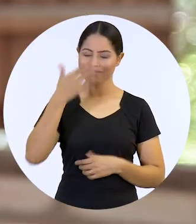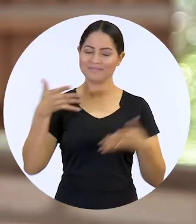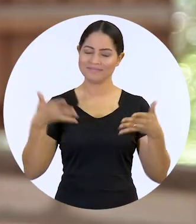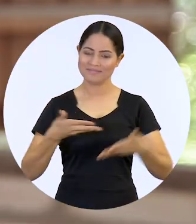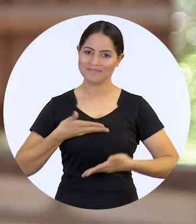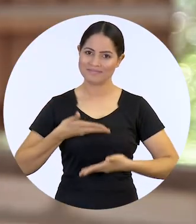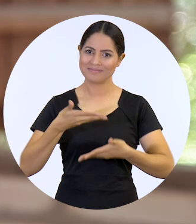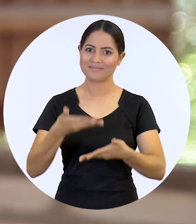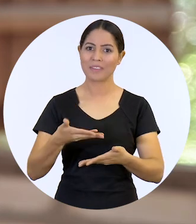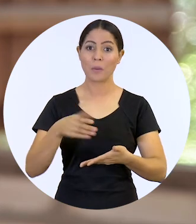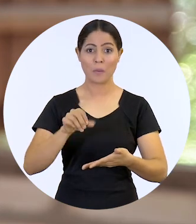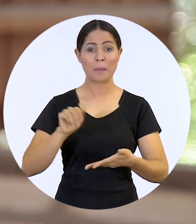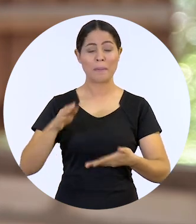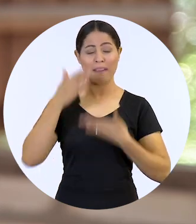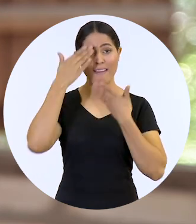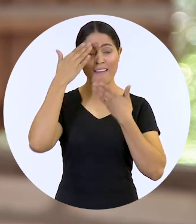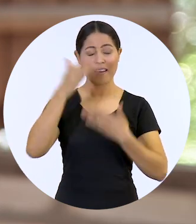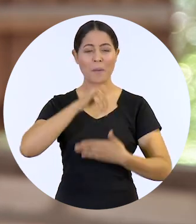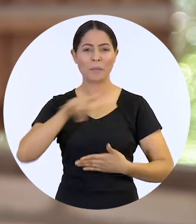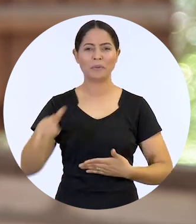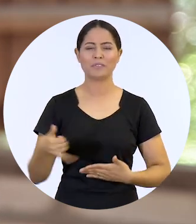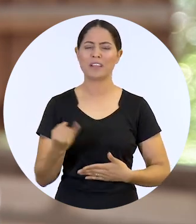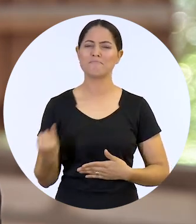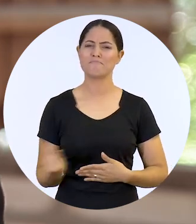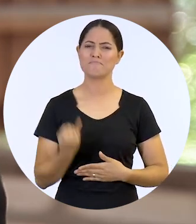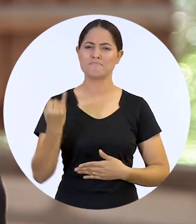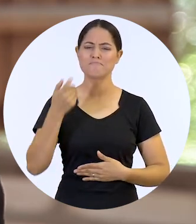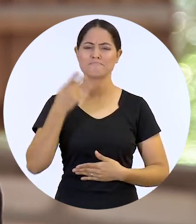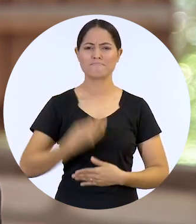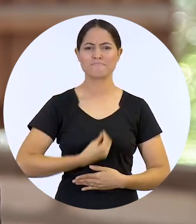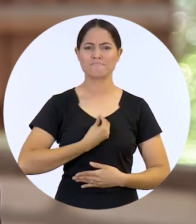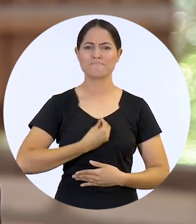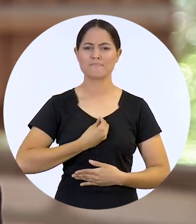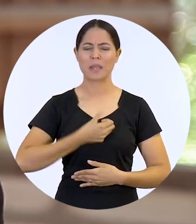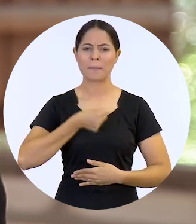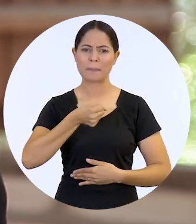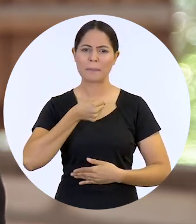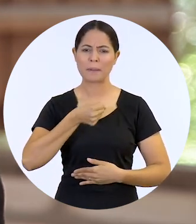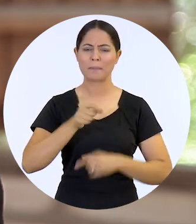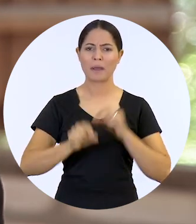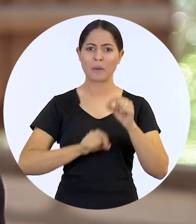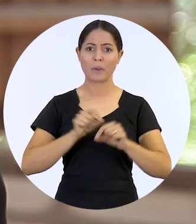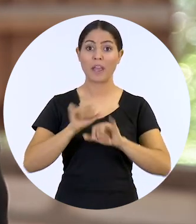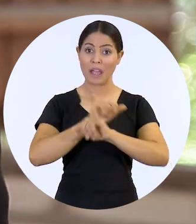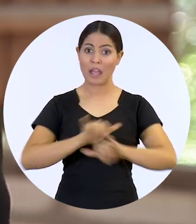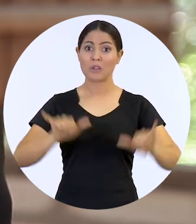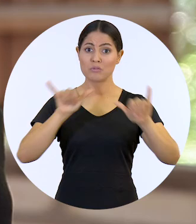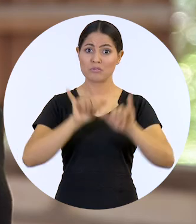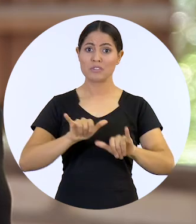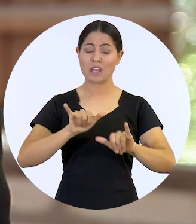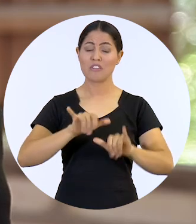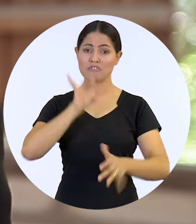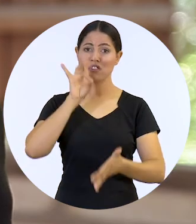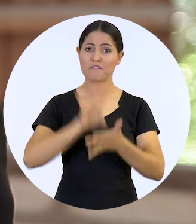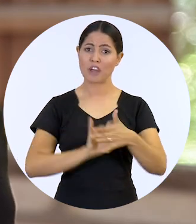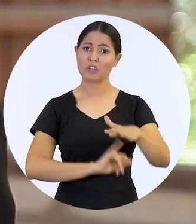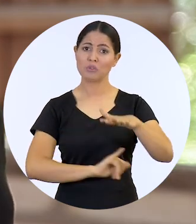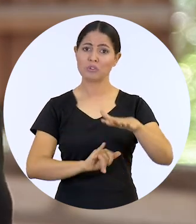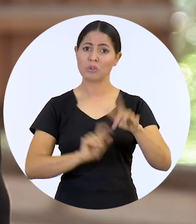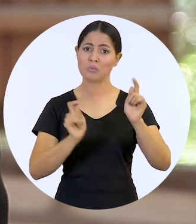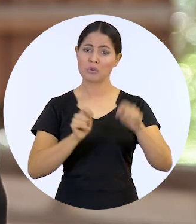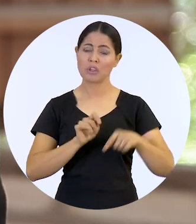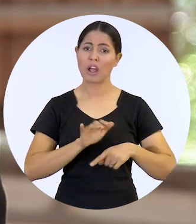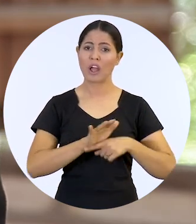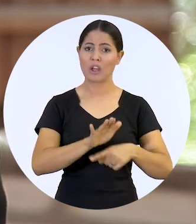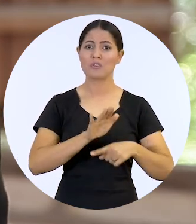OAB agradece e a oportunidade de estar aqui é uma forma também da gente constatar que existem instituições